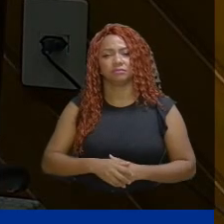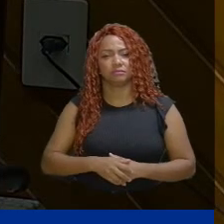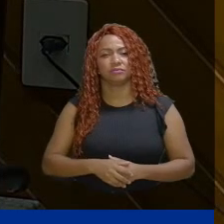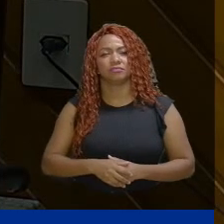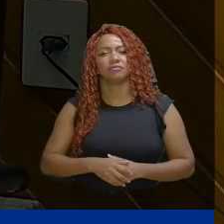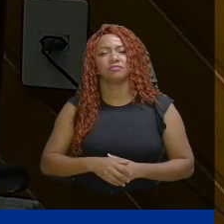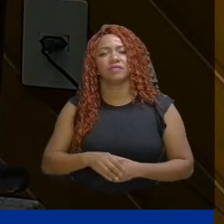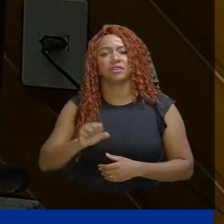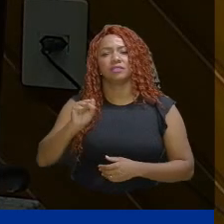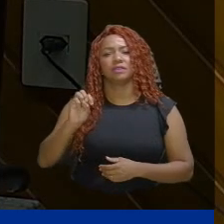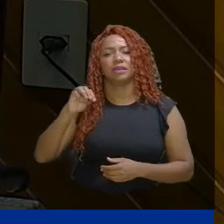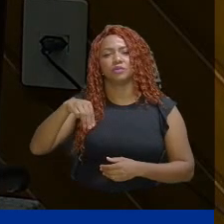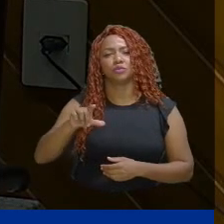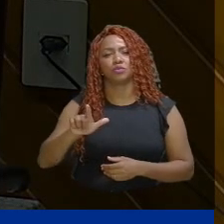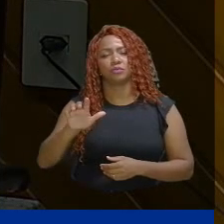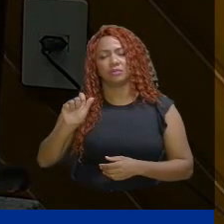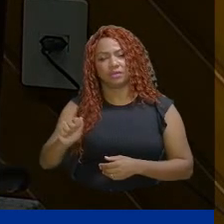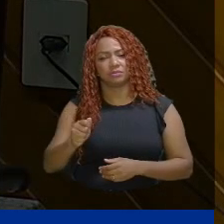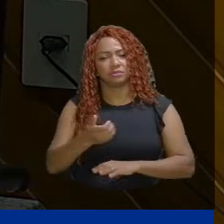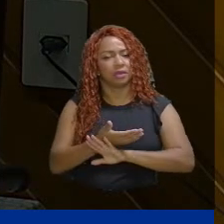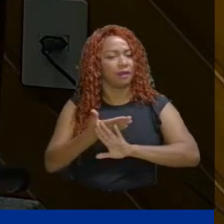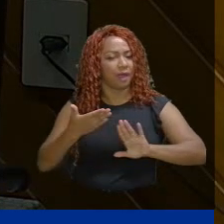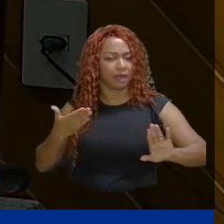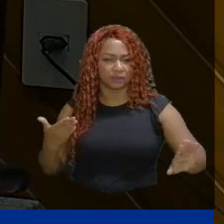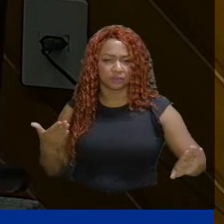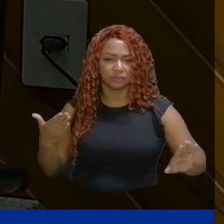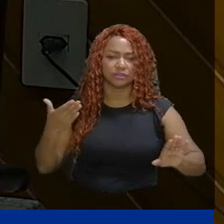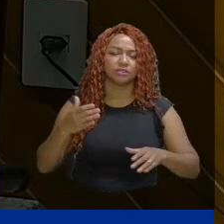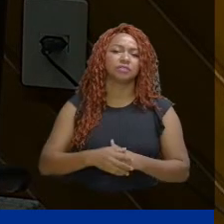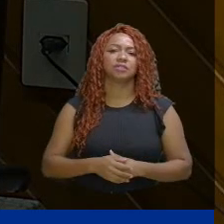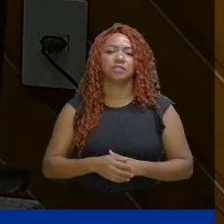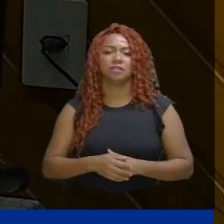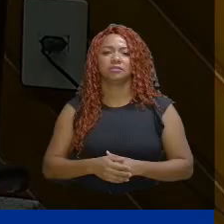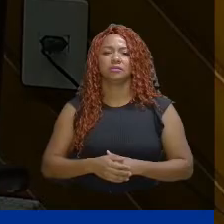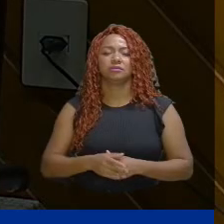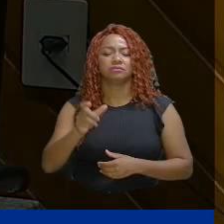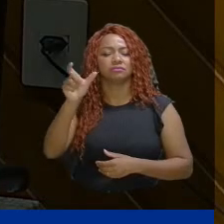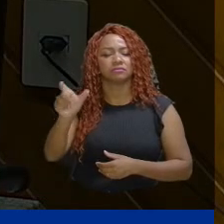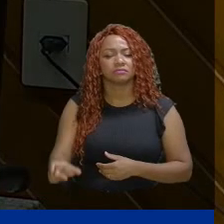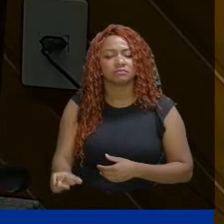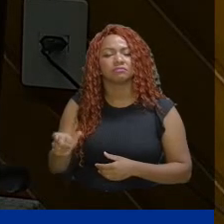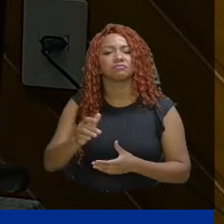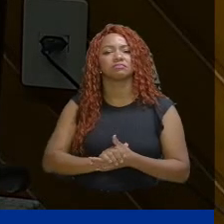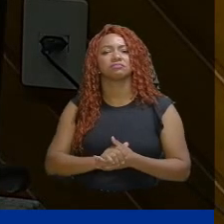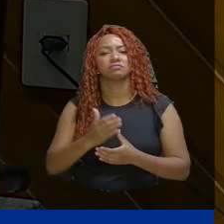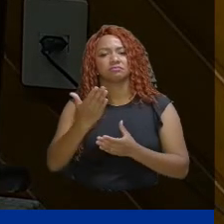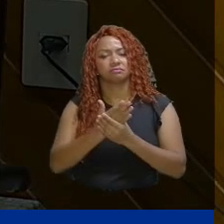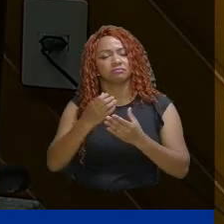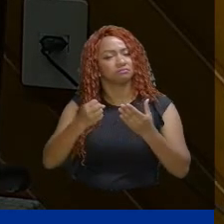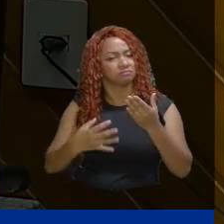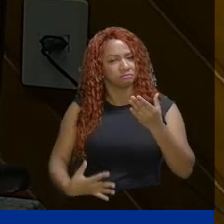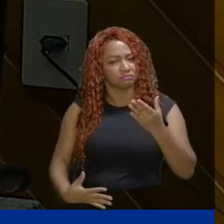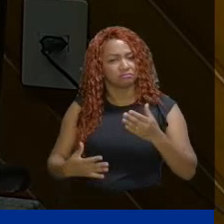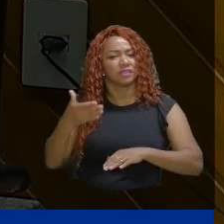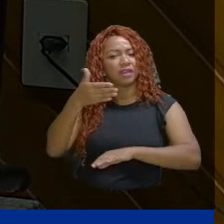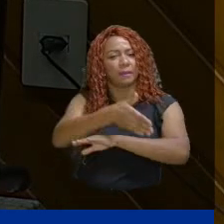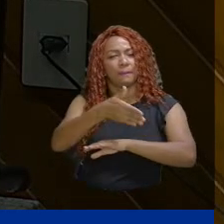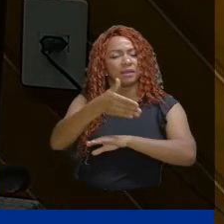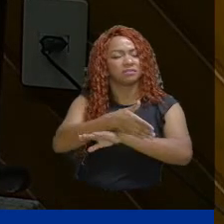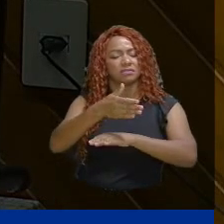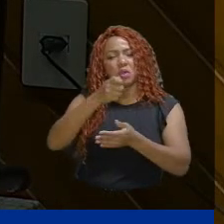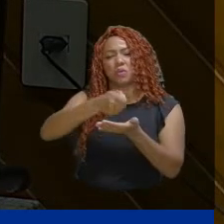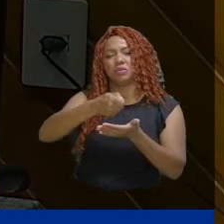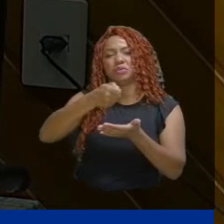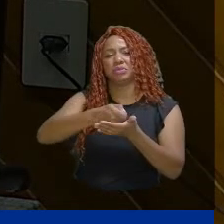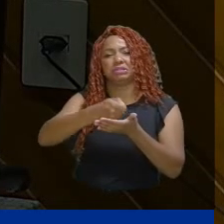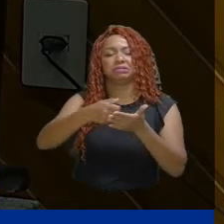da súmula, rejeito essa parte da alegação do embargante, pois a sua participação ativa não é exigência